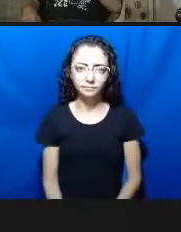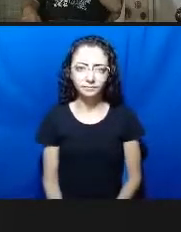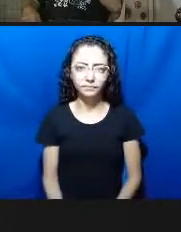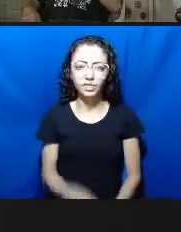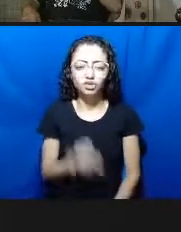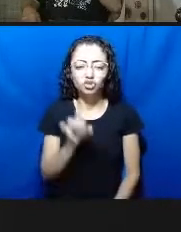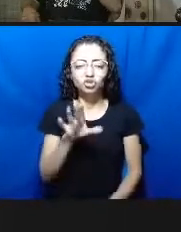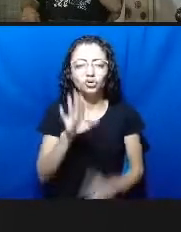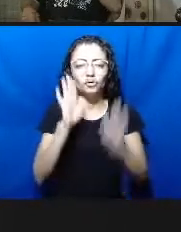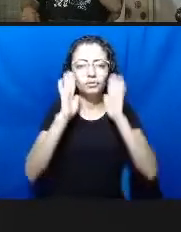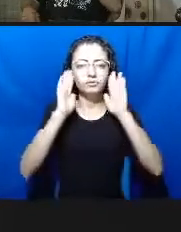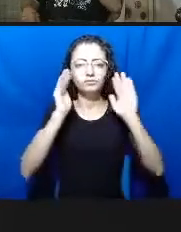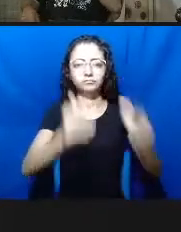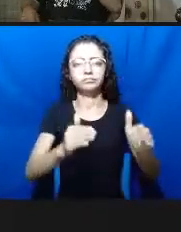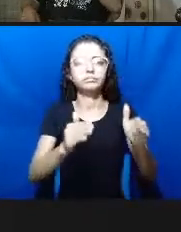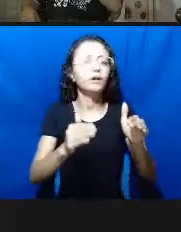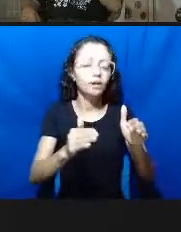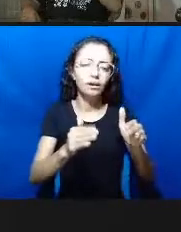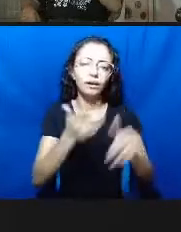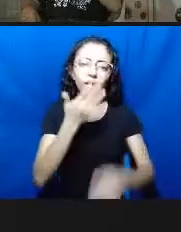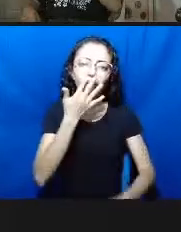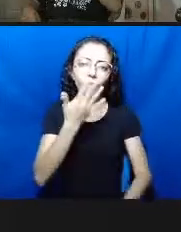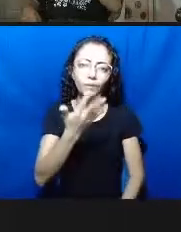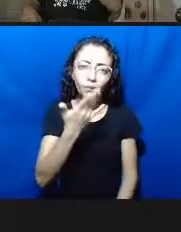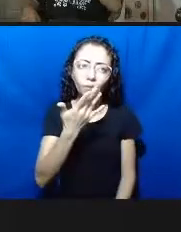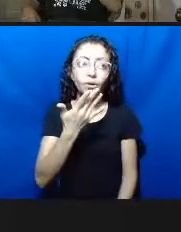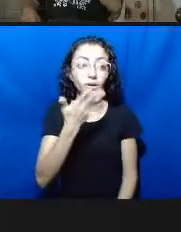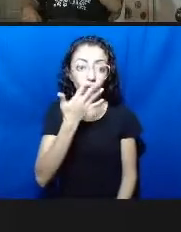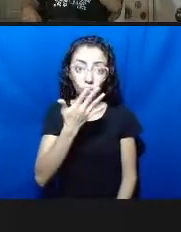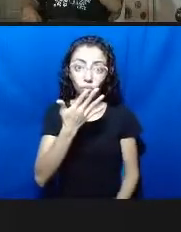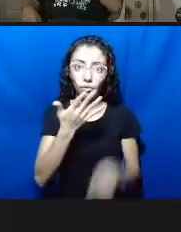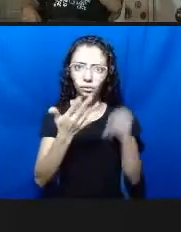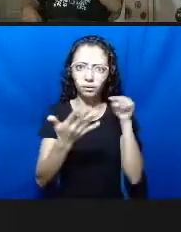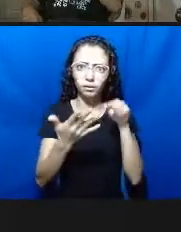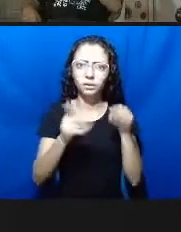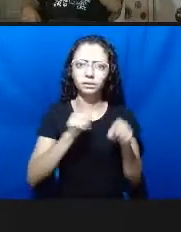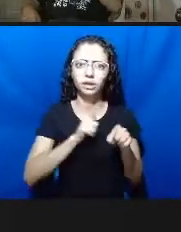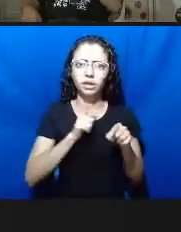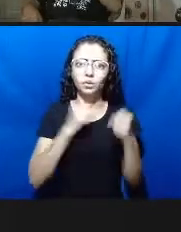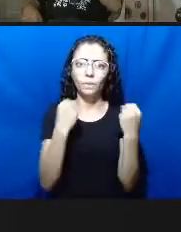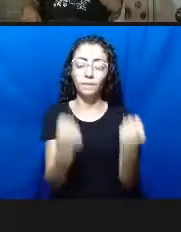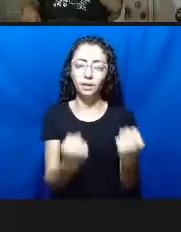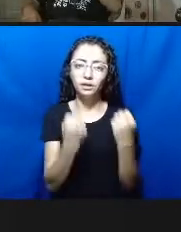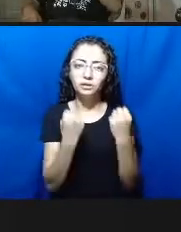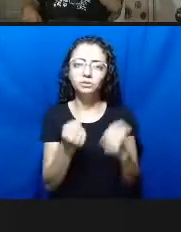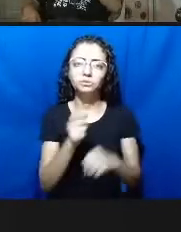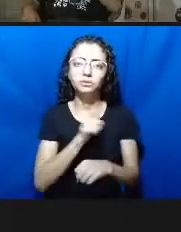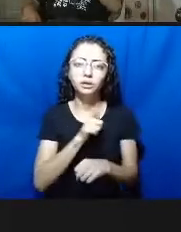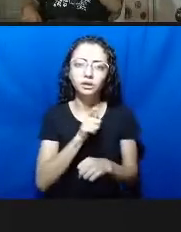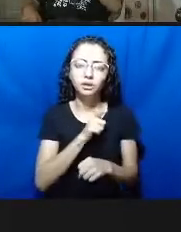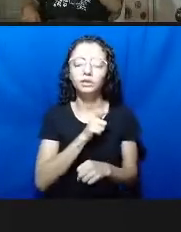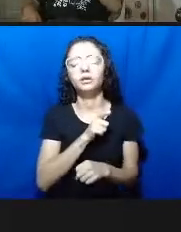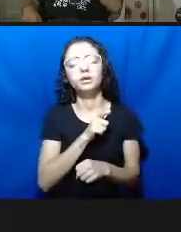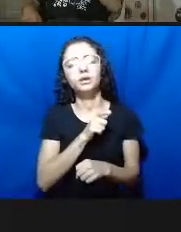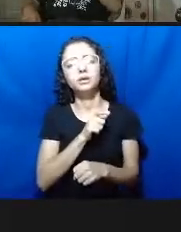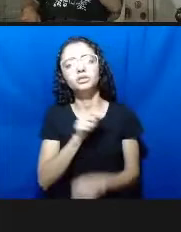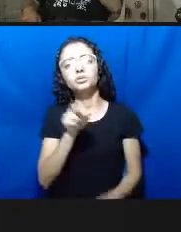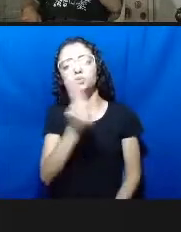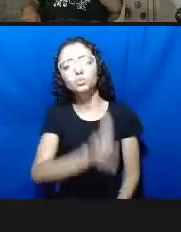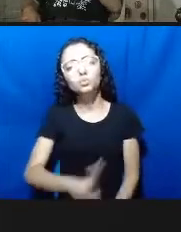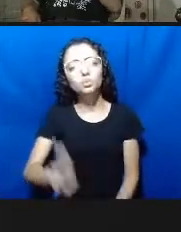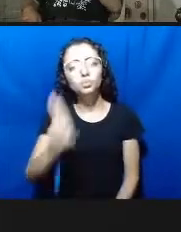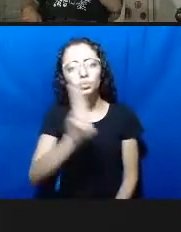cor, né? E essa cor tem um peso, ela tem uma carga, ela é utilizada como... Ela é tratada